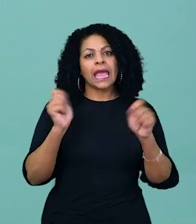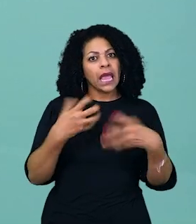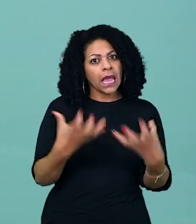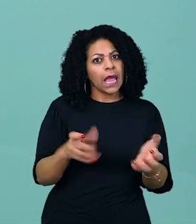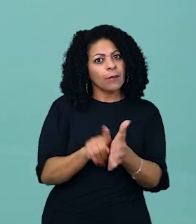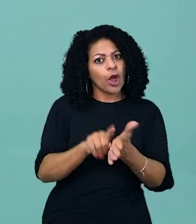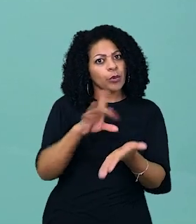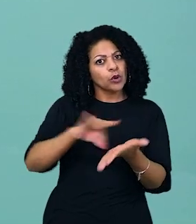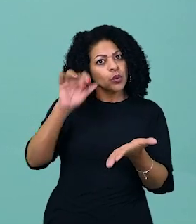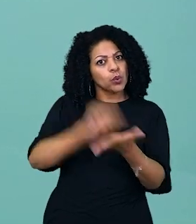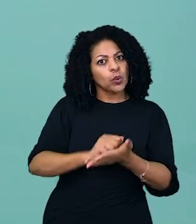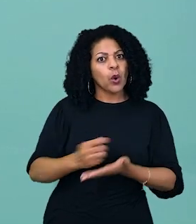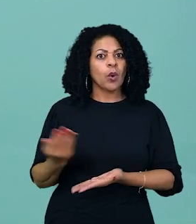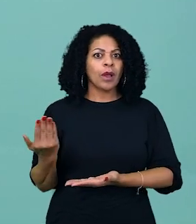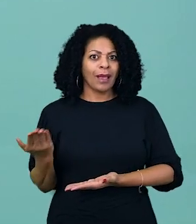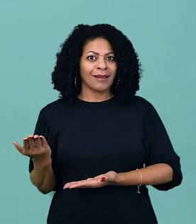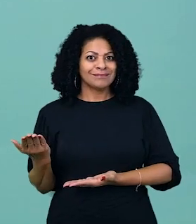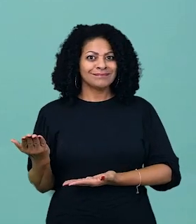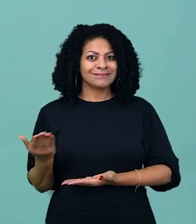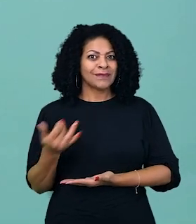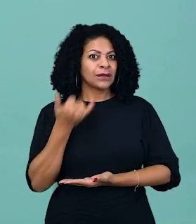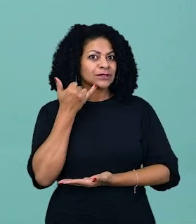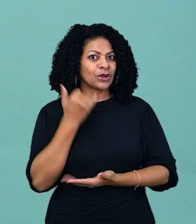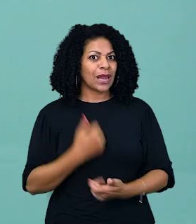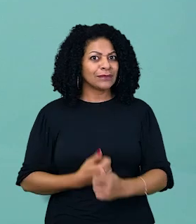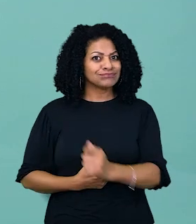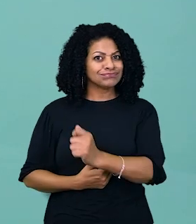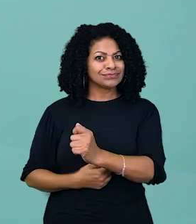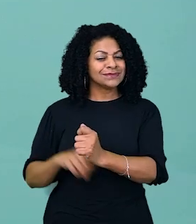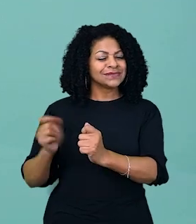apontar a câmera do seu celular para o QR Code na tela. A